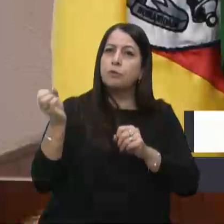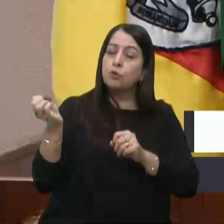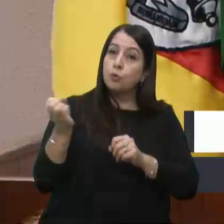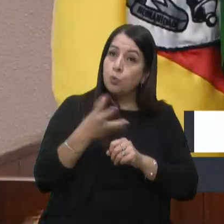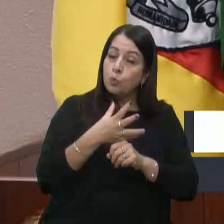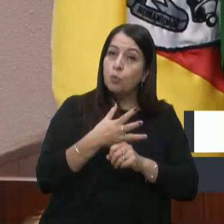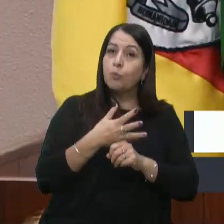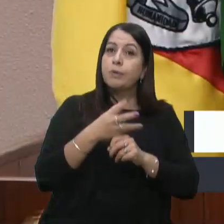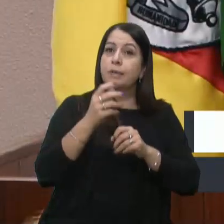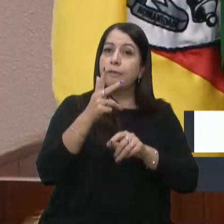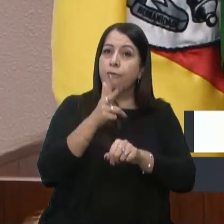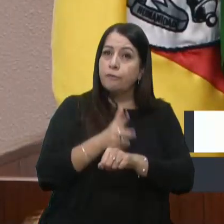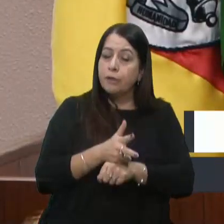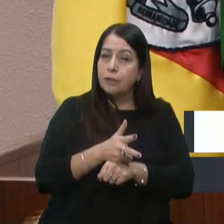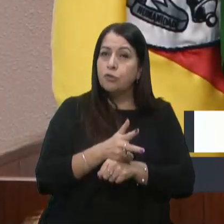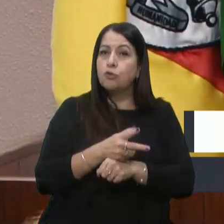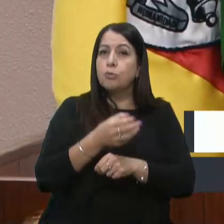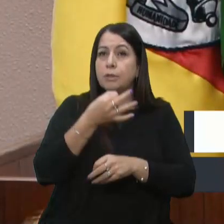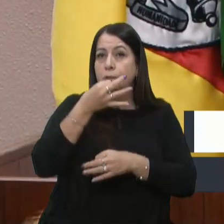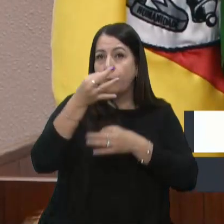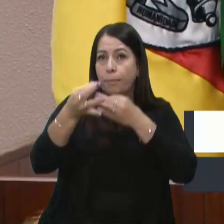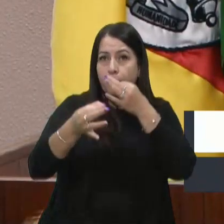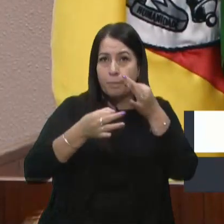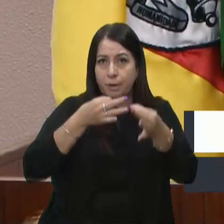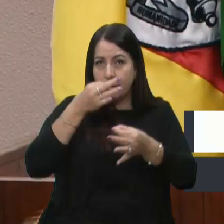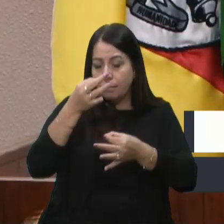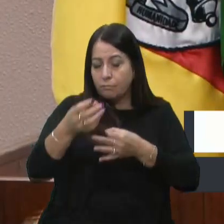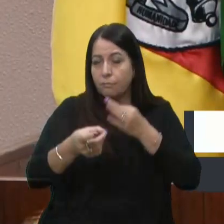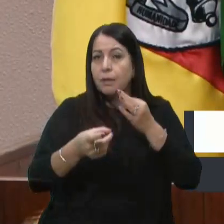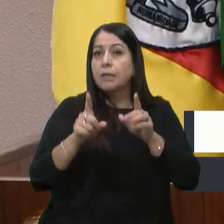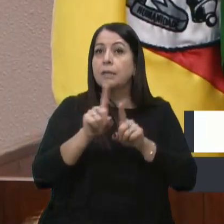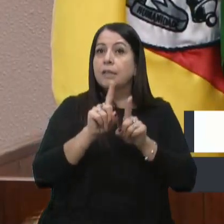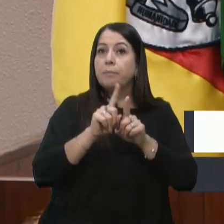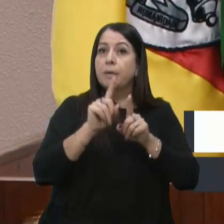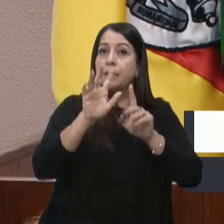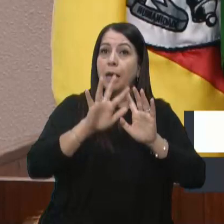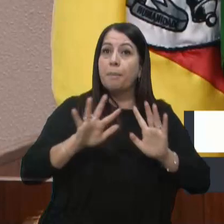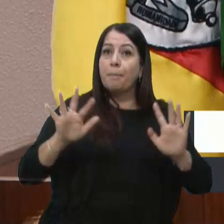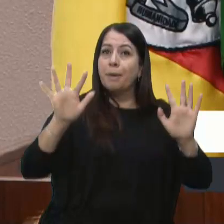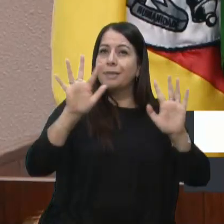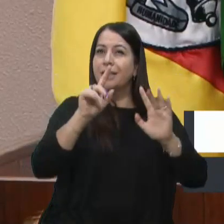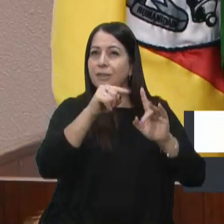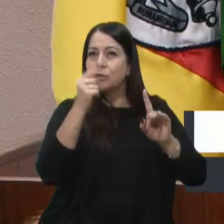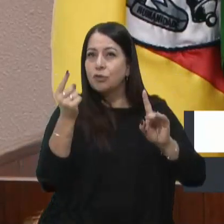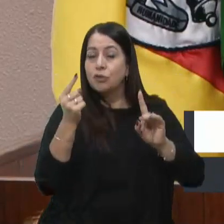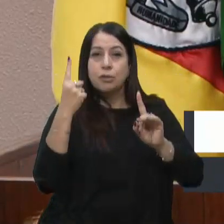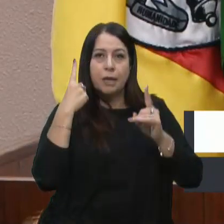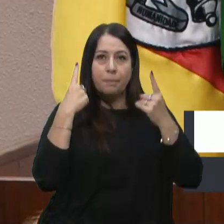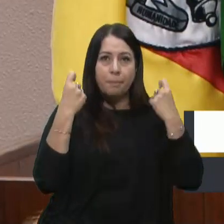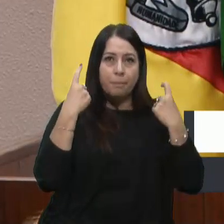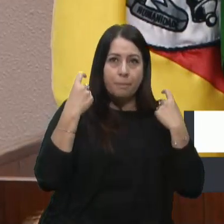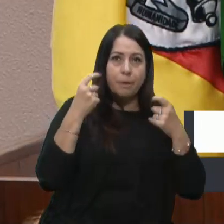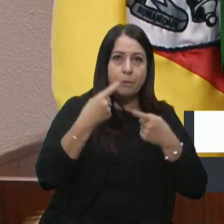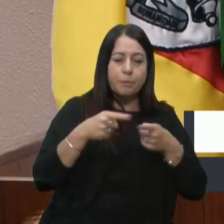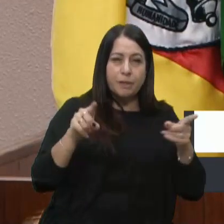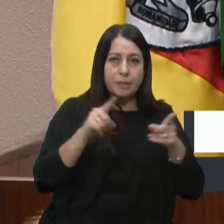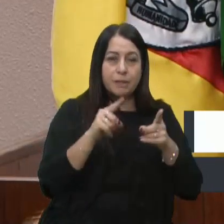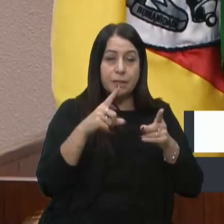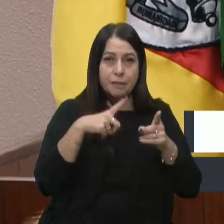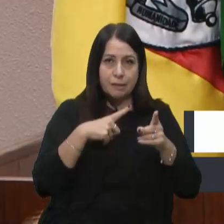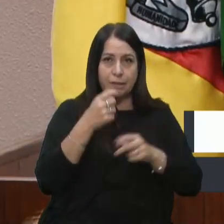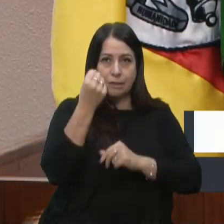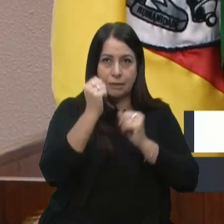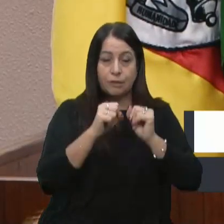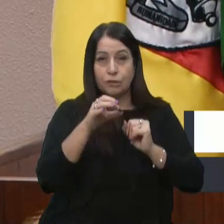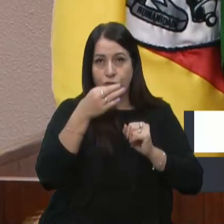atuais, vídeos, depoimentos e a paisagem sonora que compuseram o cenário